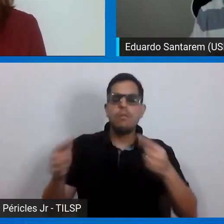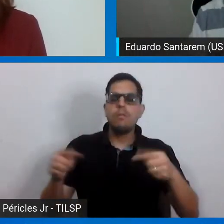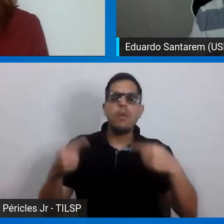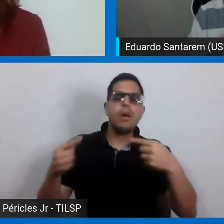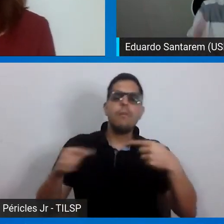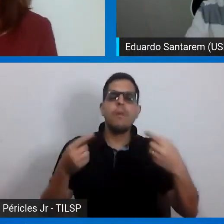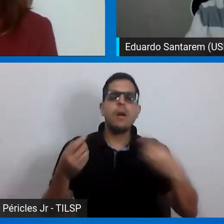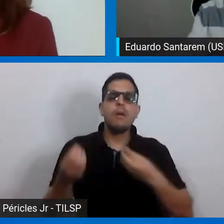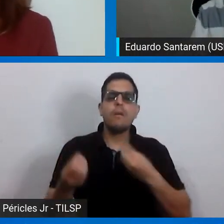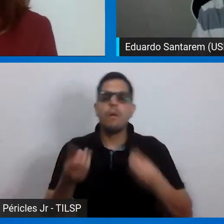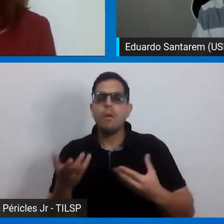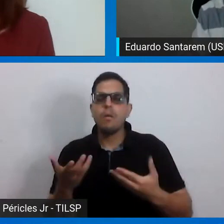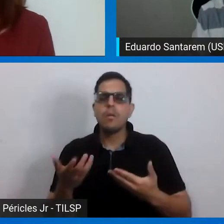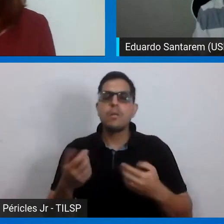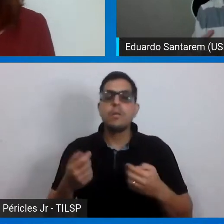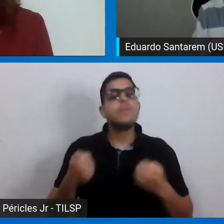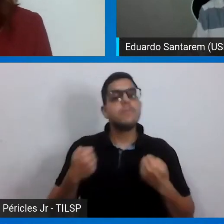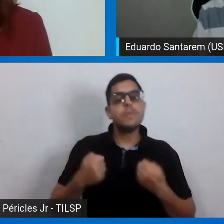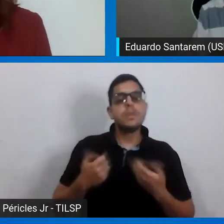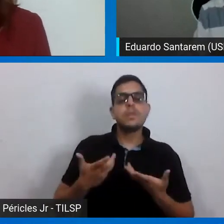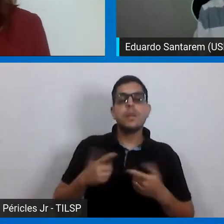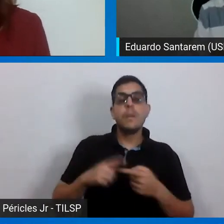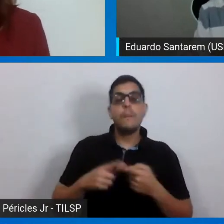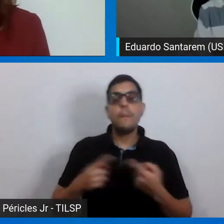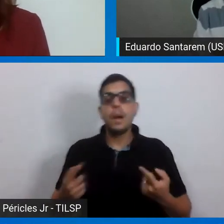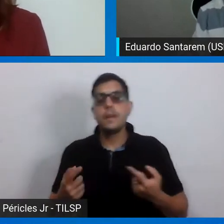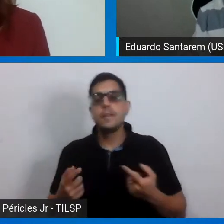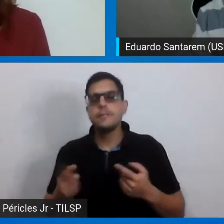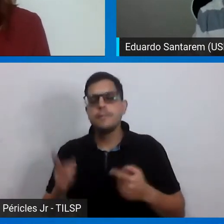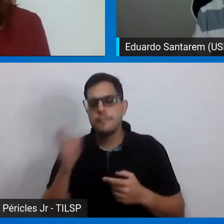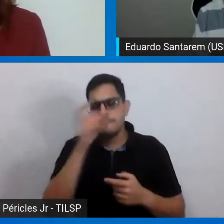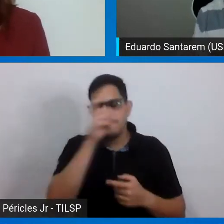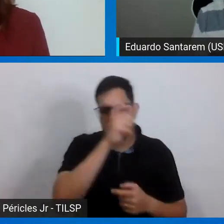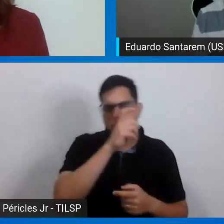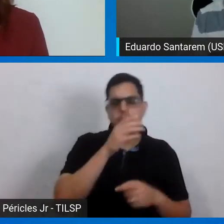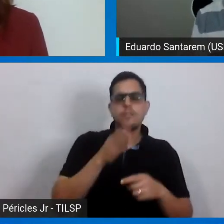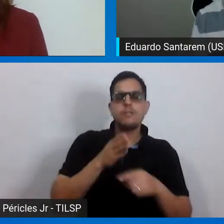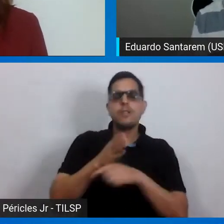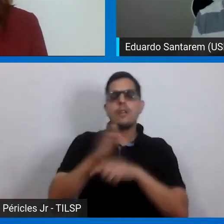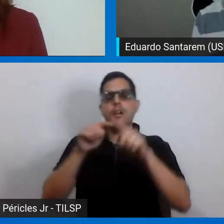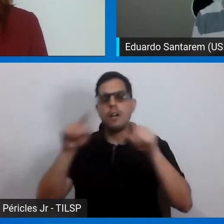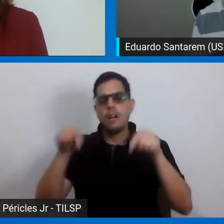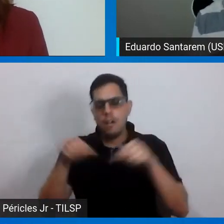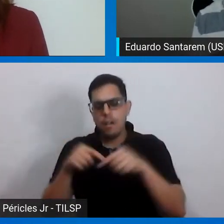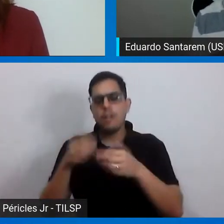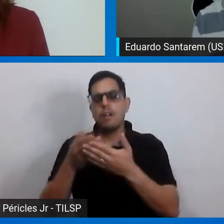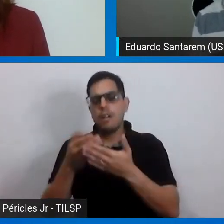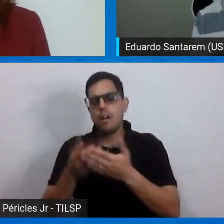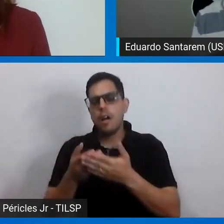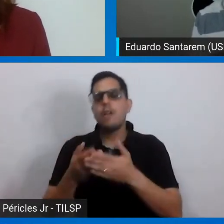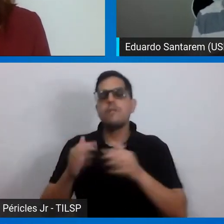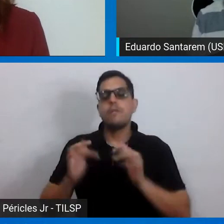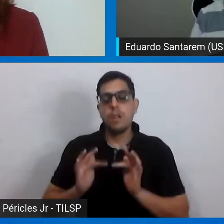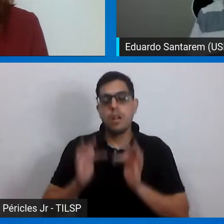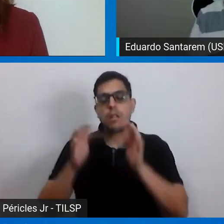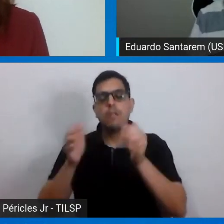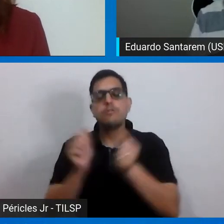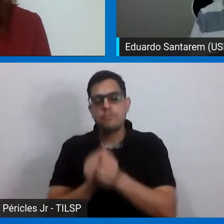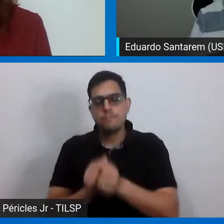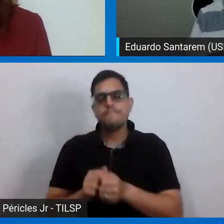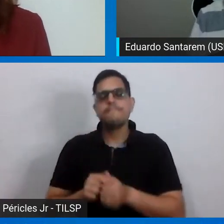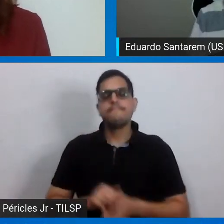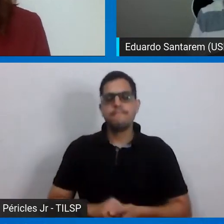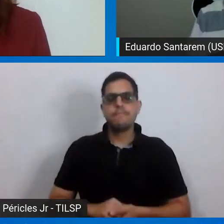é uma dificuldade muito grande a gente conseguir trazer isso pra sala de aula é isso obrigado pessoal obrigado pela oportunidade de falar com vocês professora